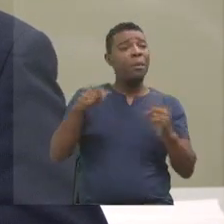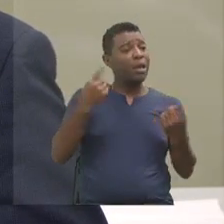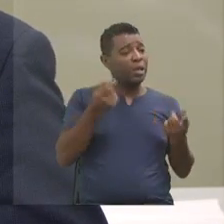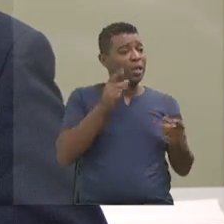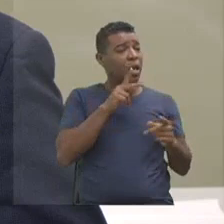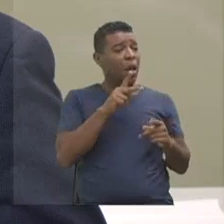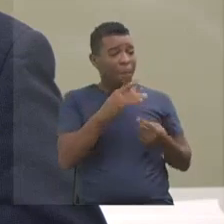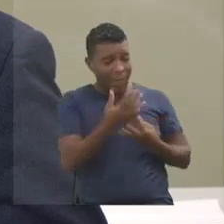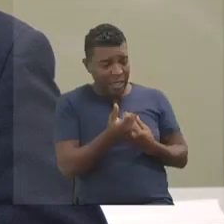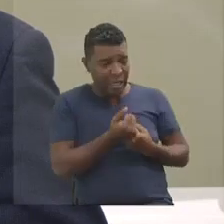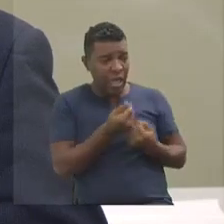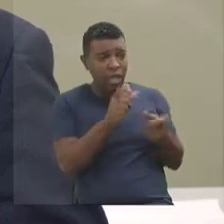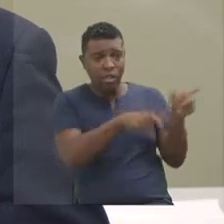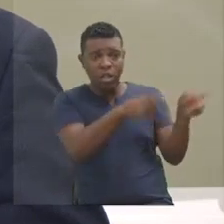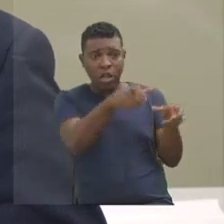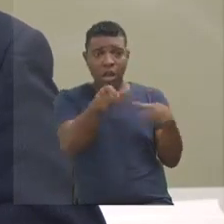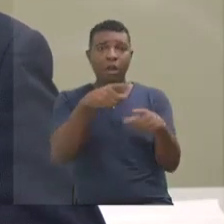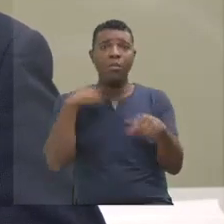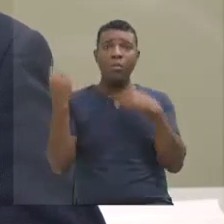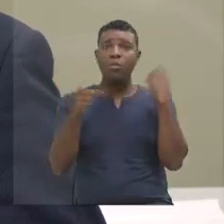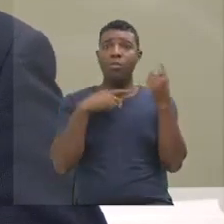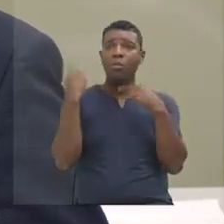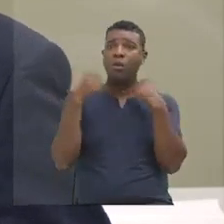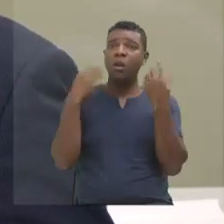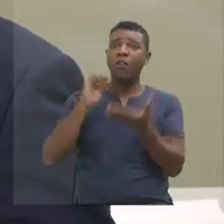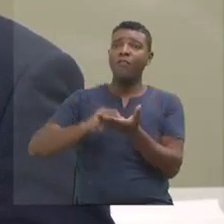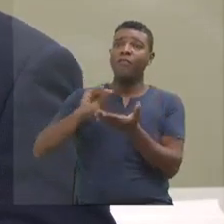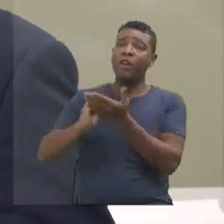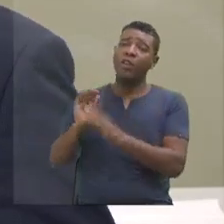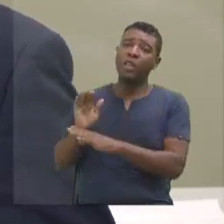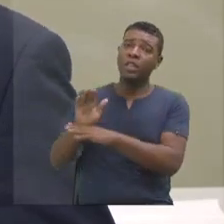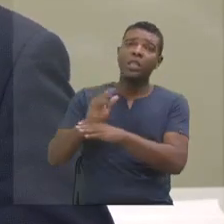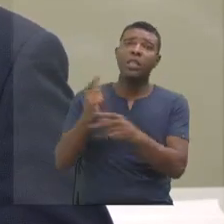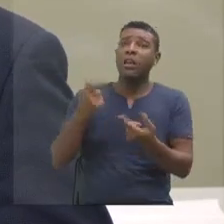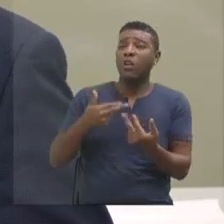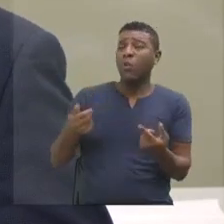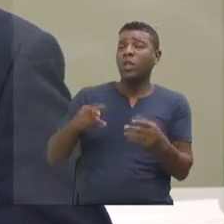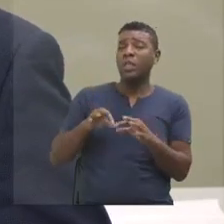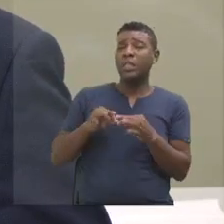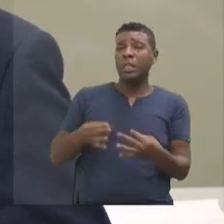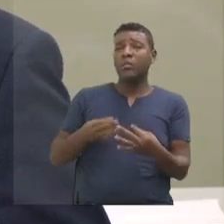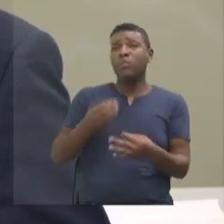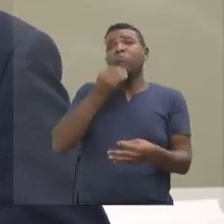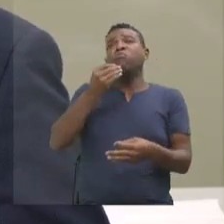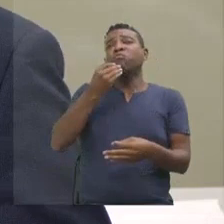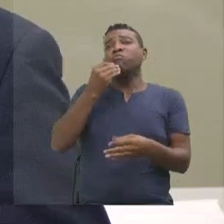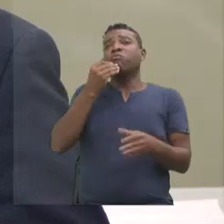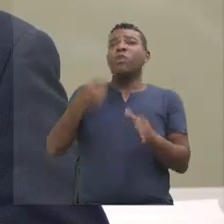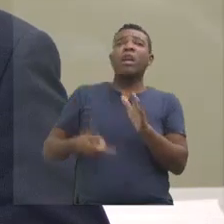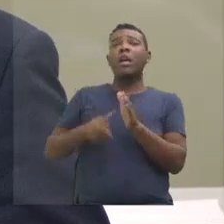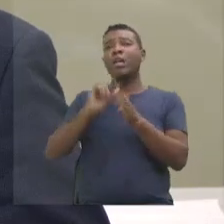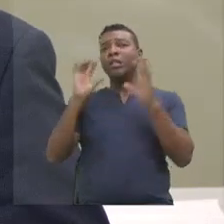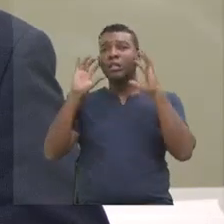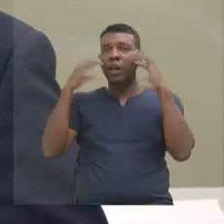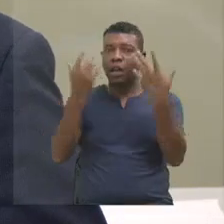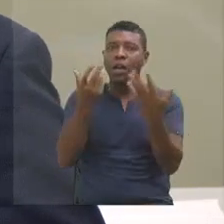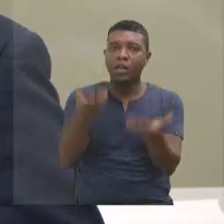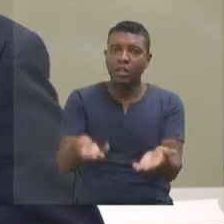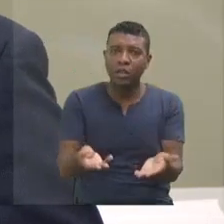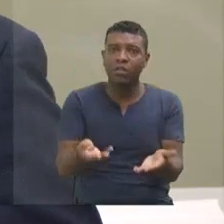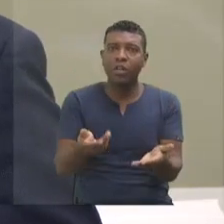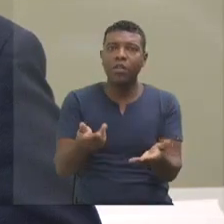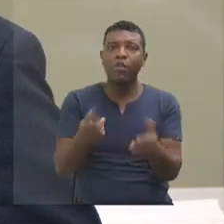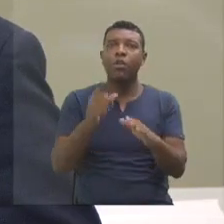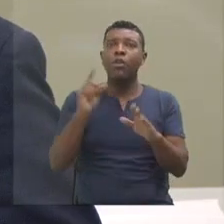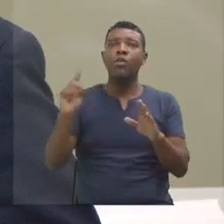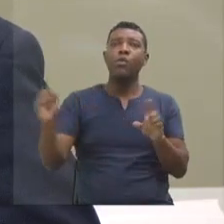por uma desassistência talvez até coisas muito simples que poderia ter sido resolvido no